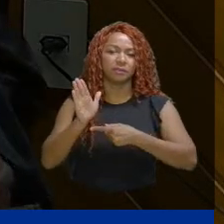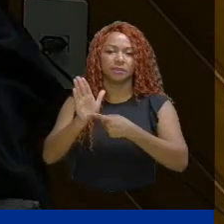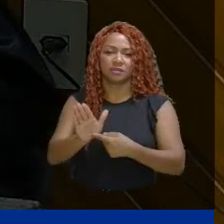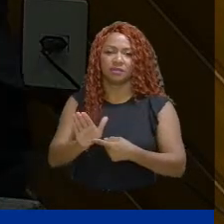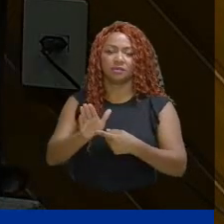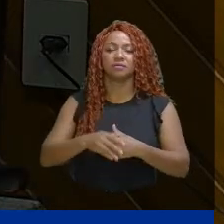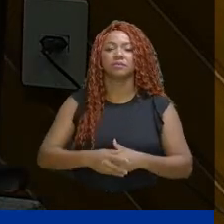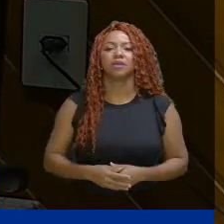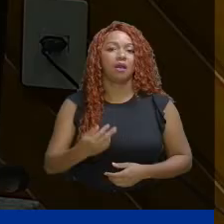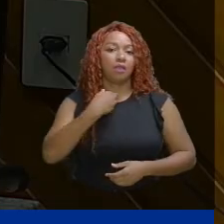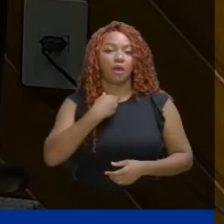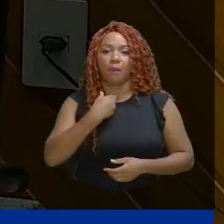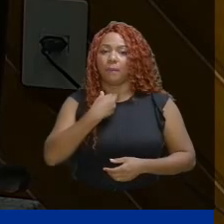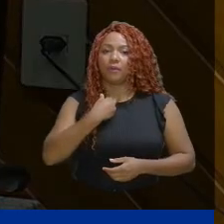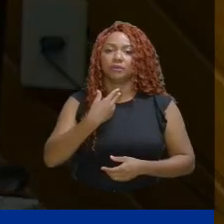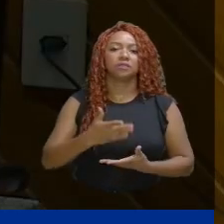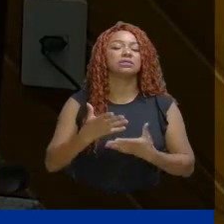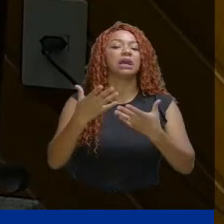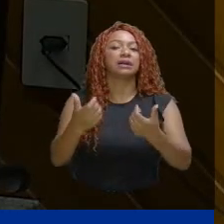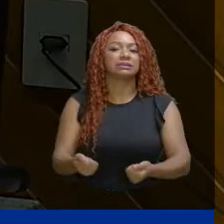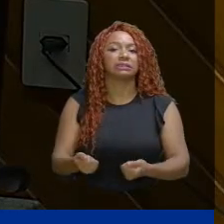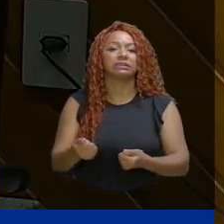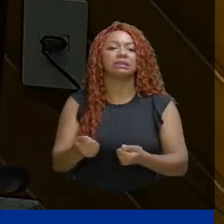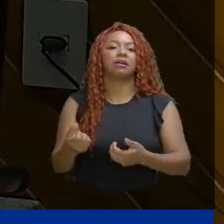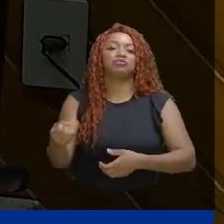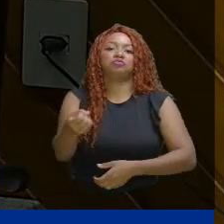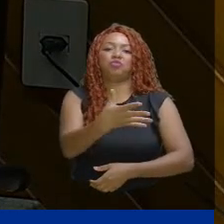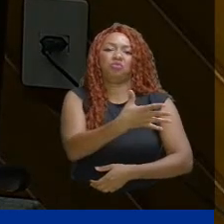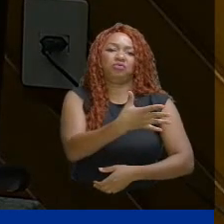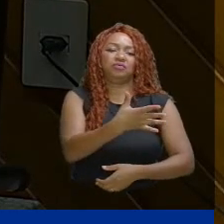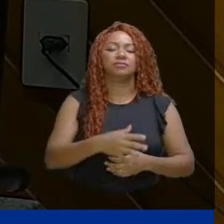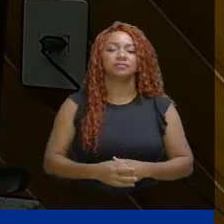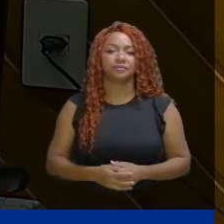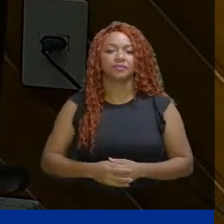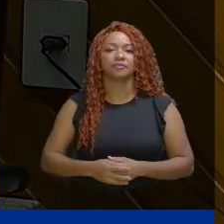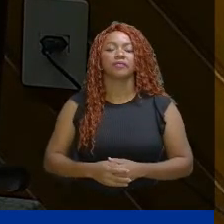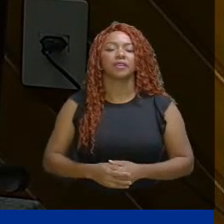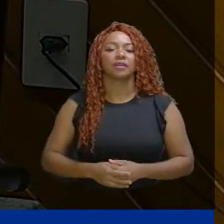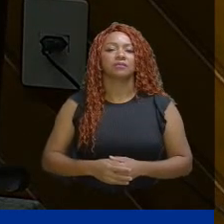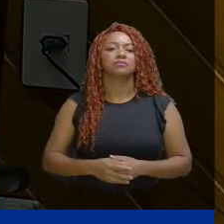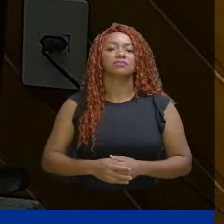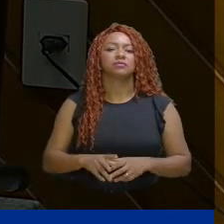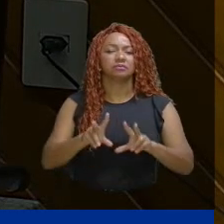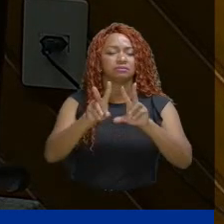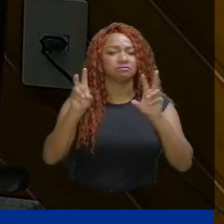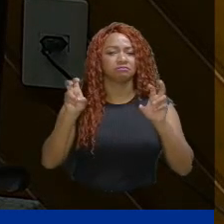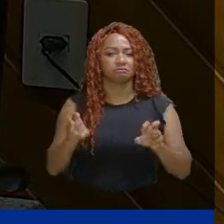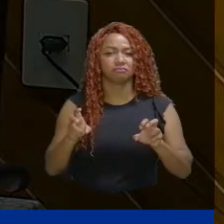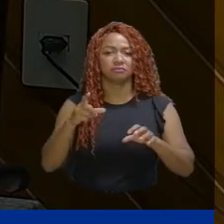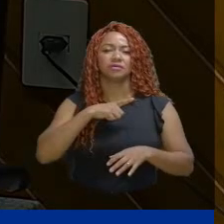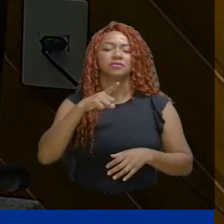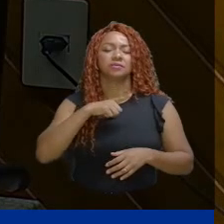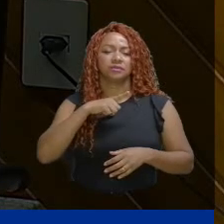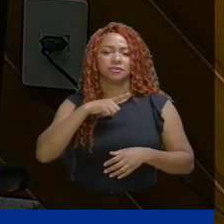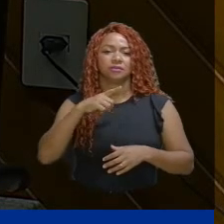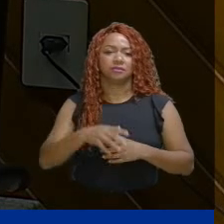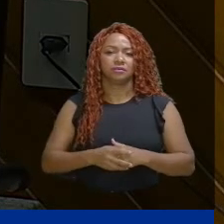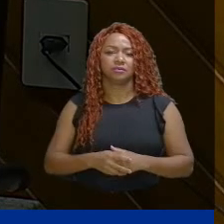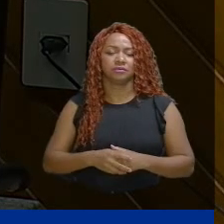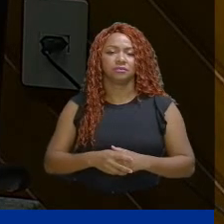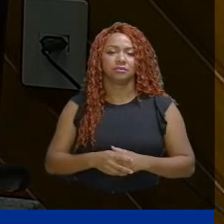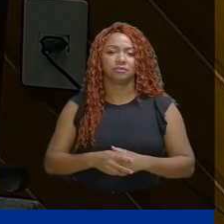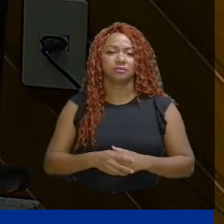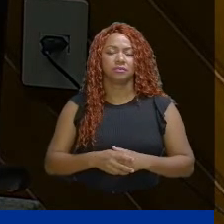apresentada, não podendo ser considerado como fato novo. Sobre o tema, eu trago um precedente do